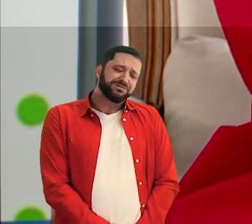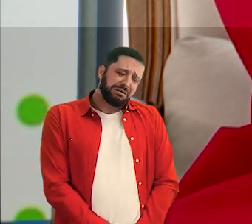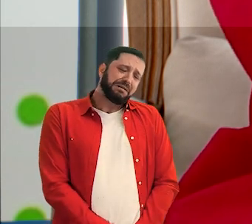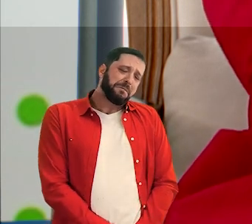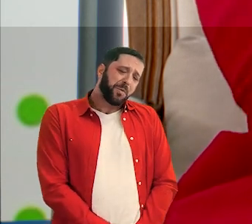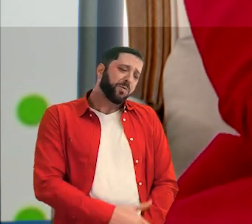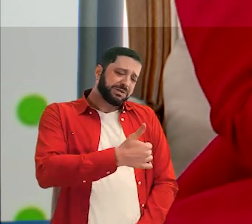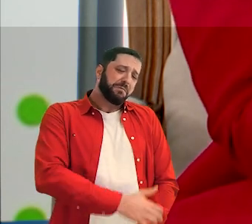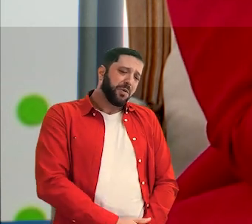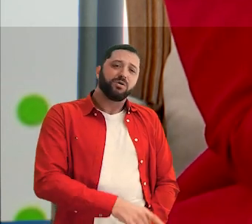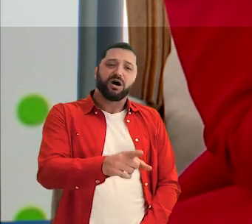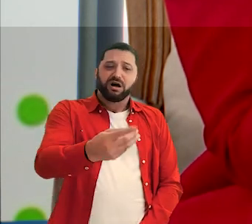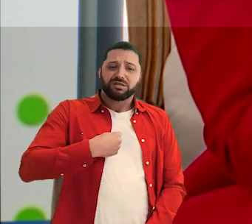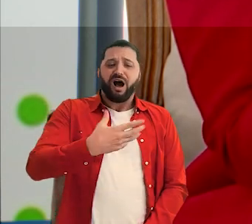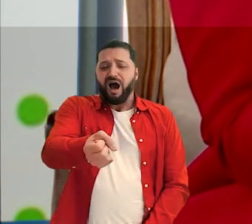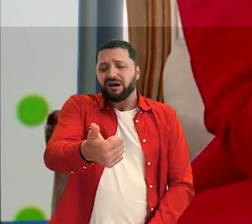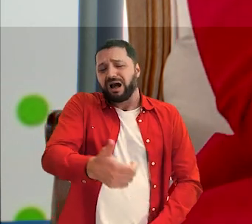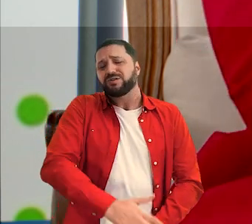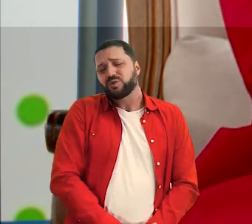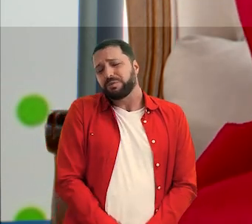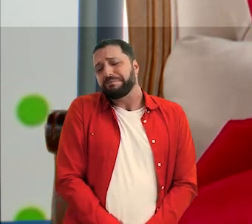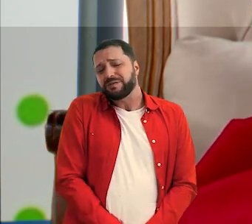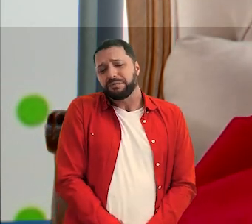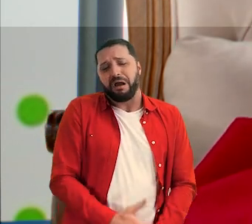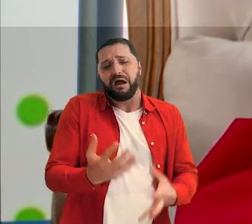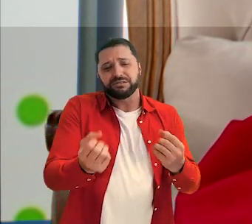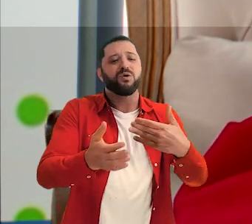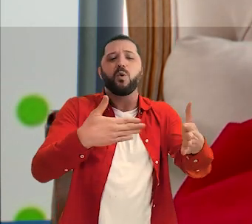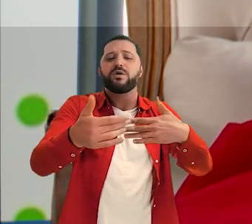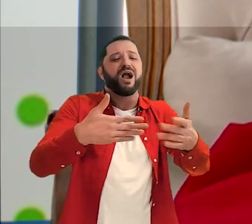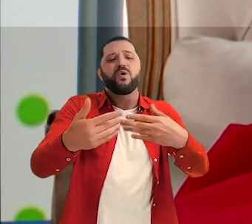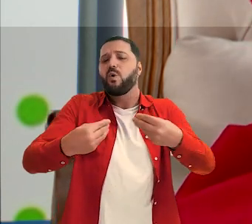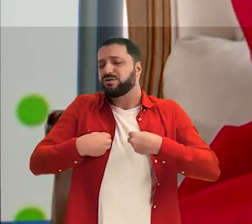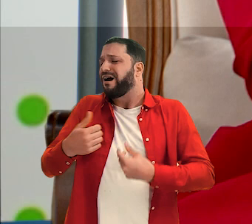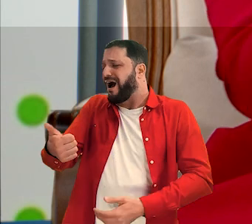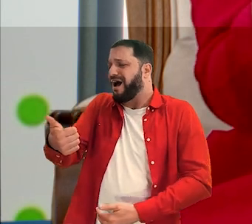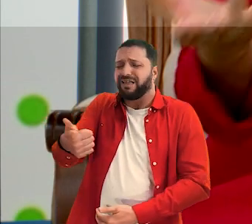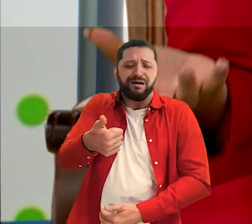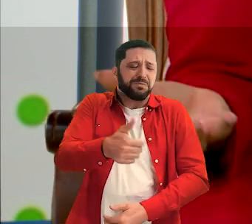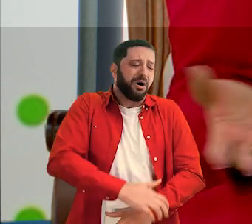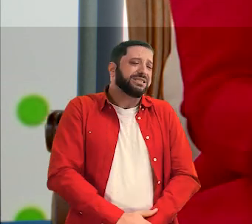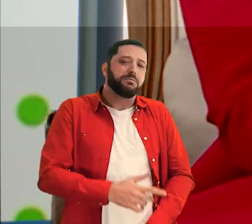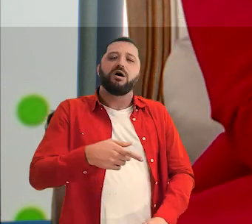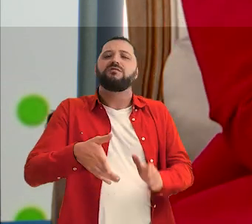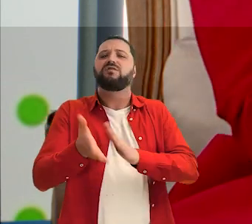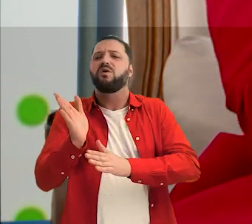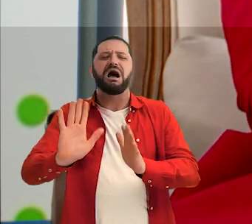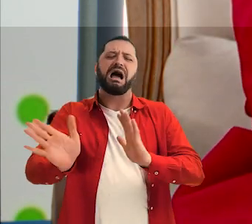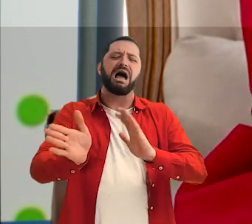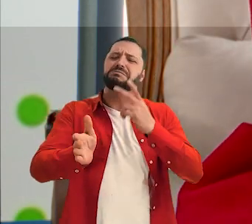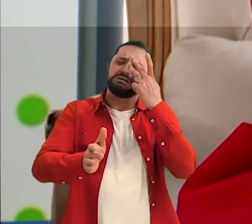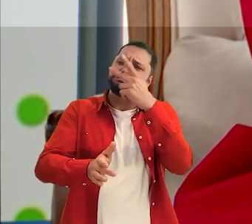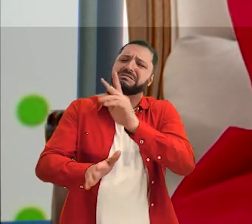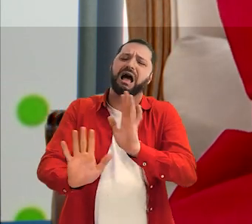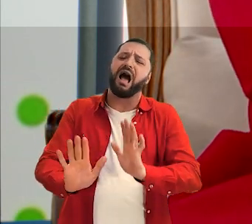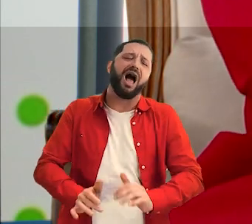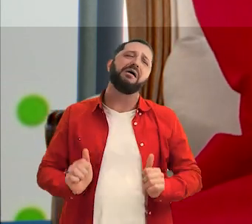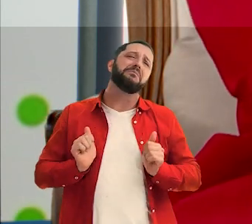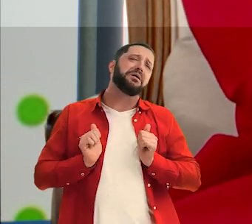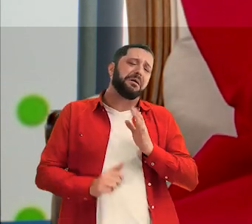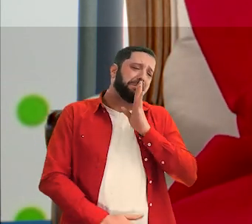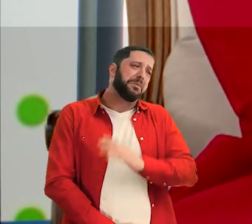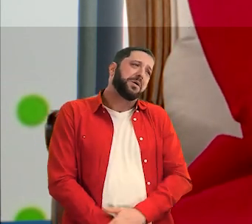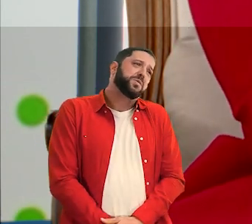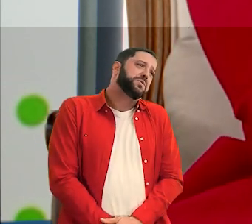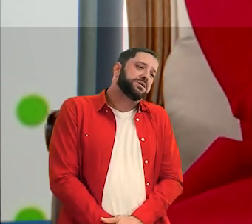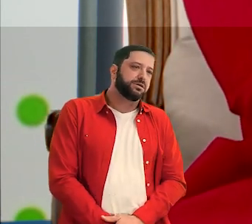que tá assim, tanto faz... Pode ser. O que você quer comer hoje? Ah. Qualquer coisa. Onde você quer ir? Não sei. Você